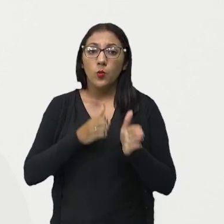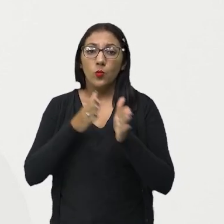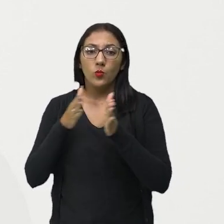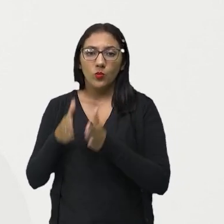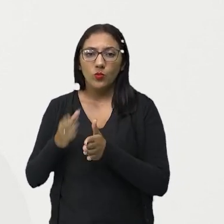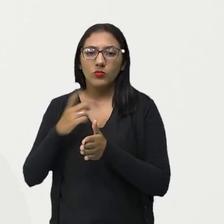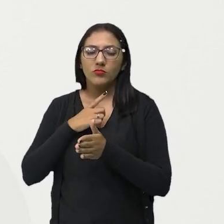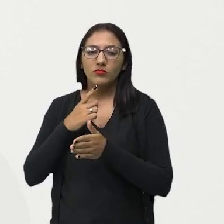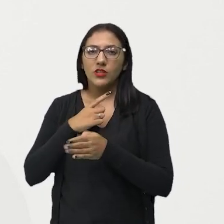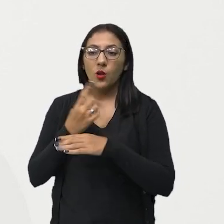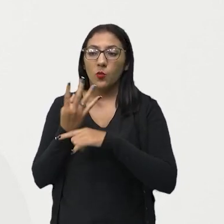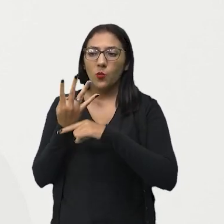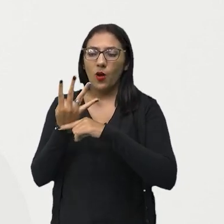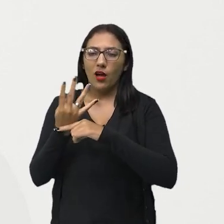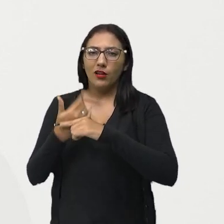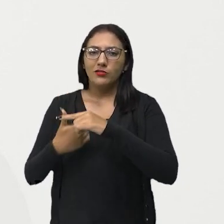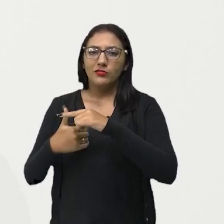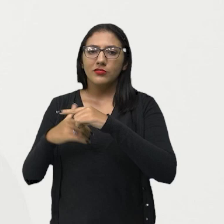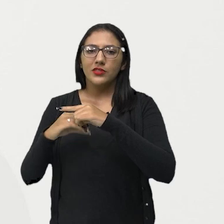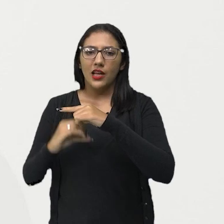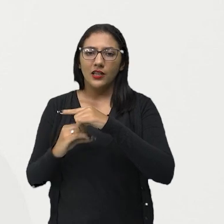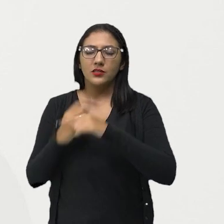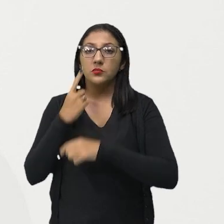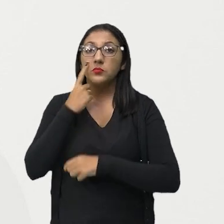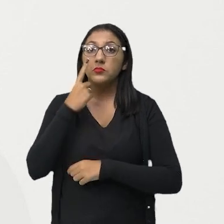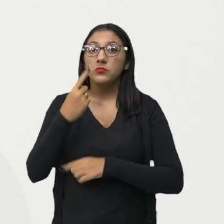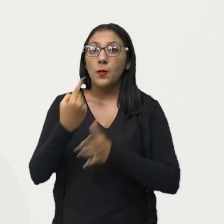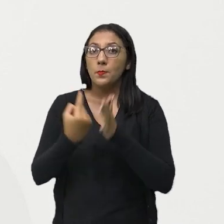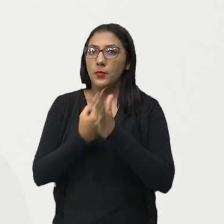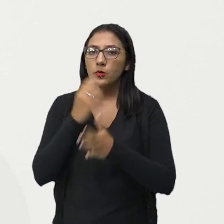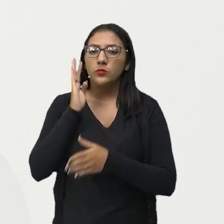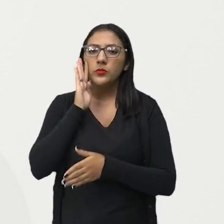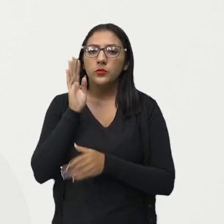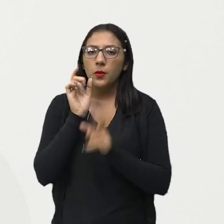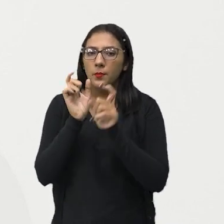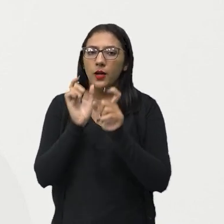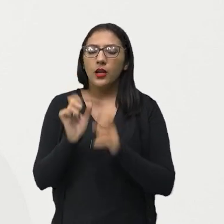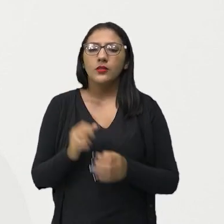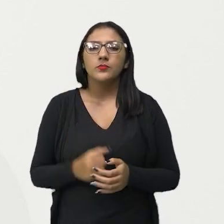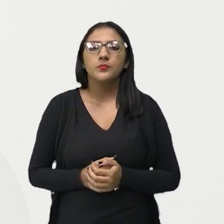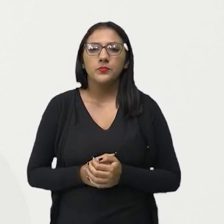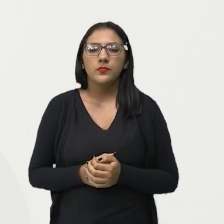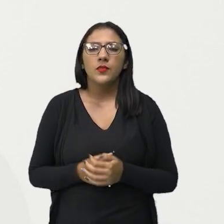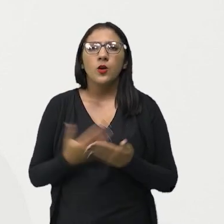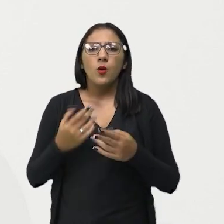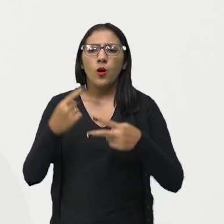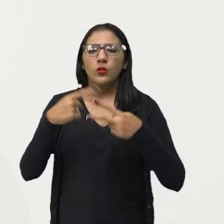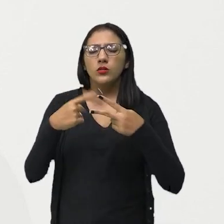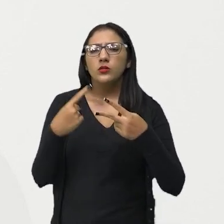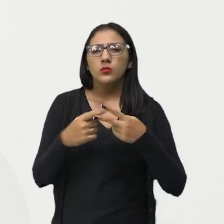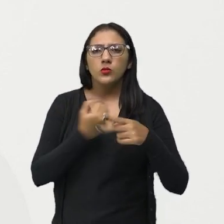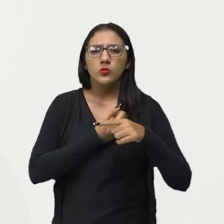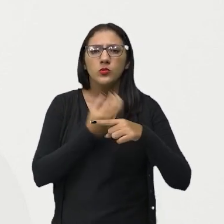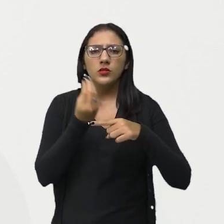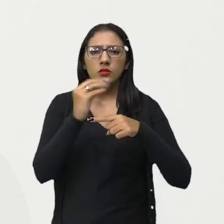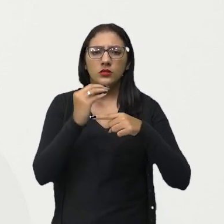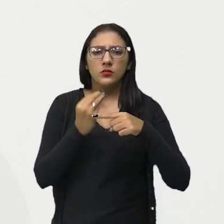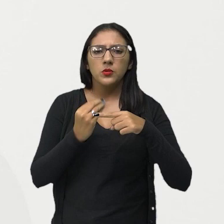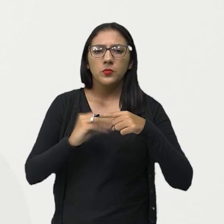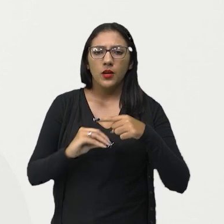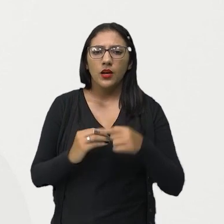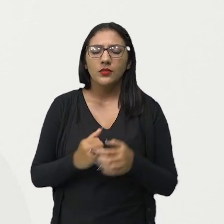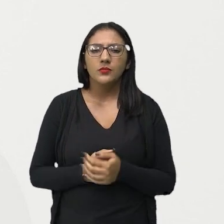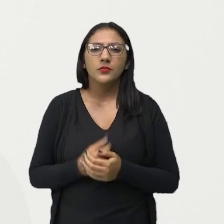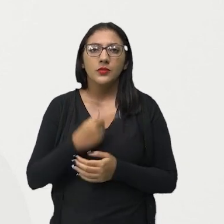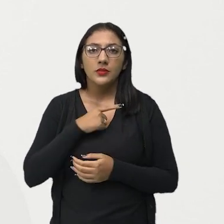há 4/10. Olha o comando da questão. qual fração representa a quantidade